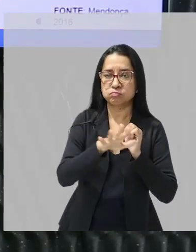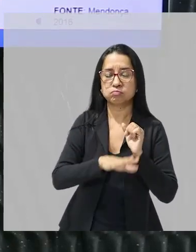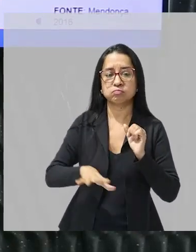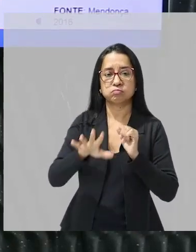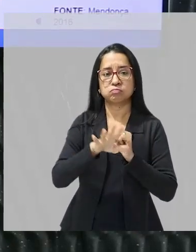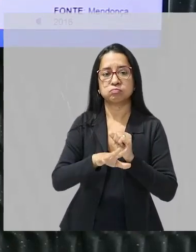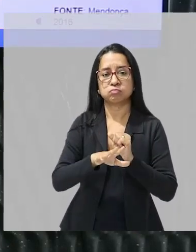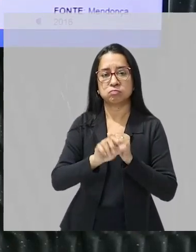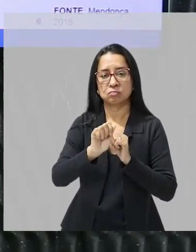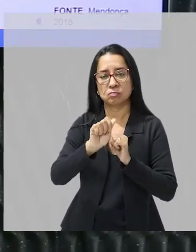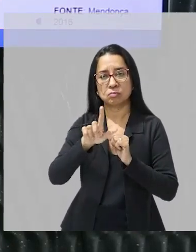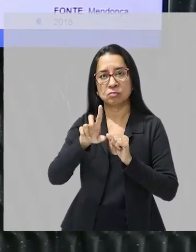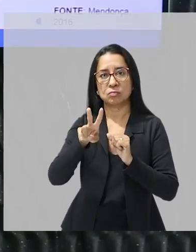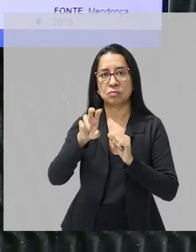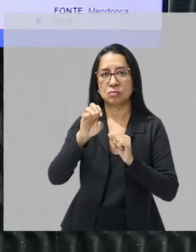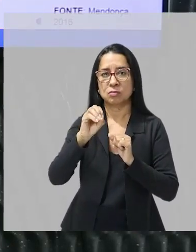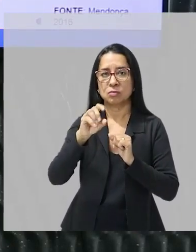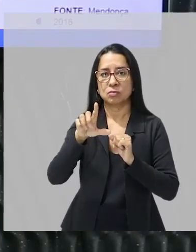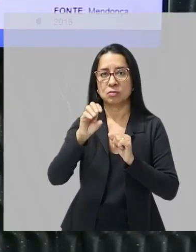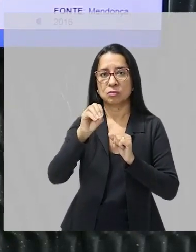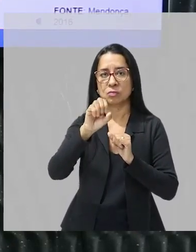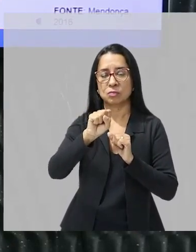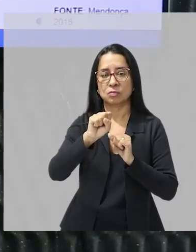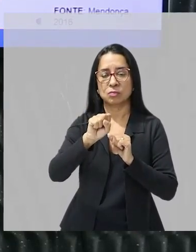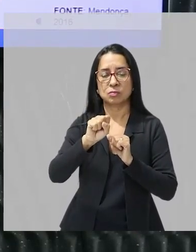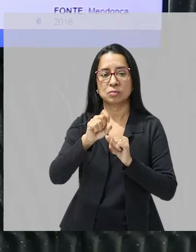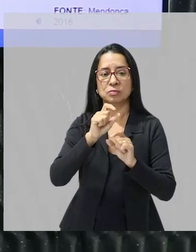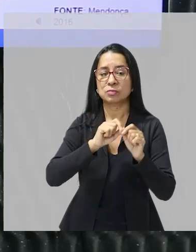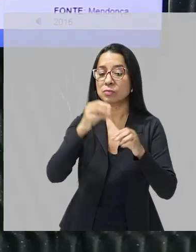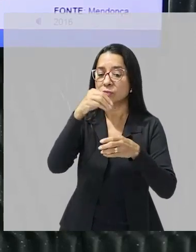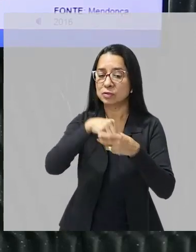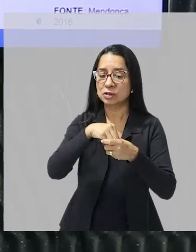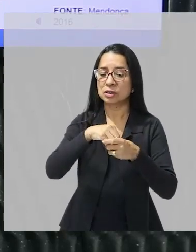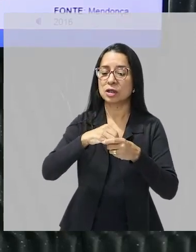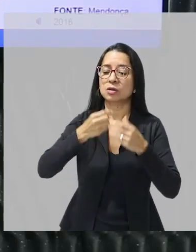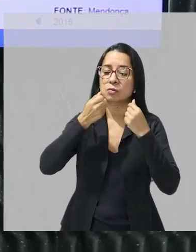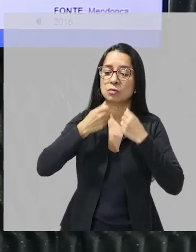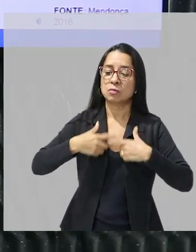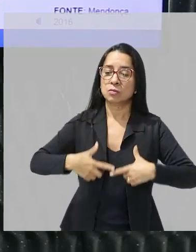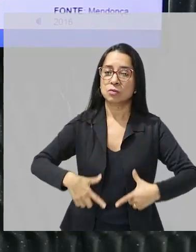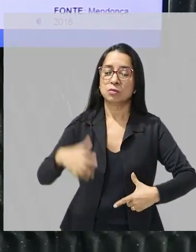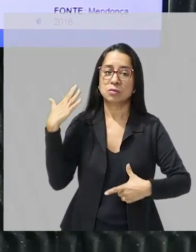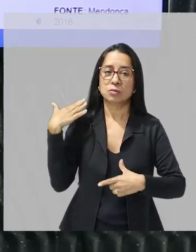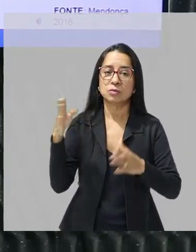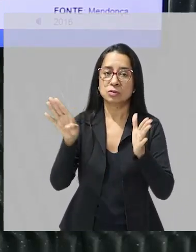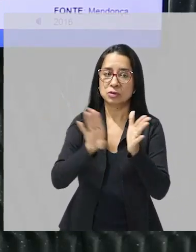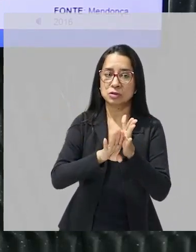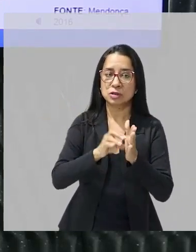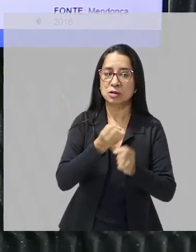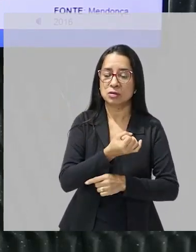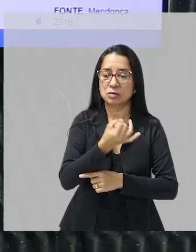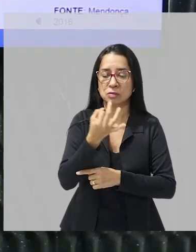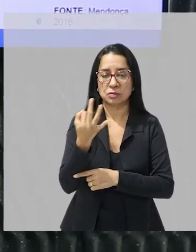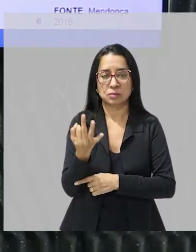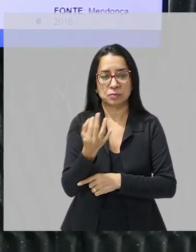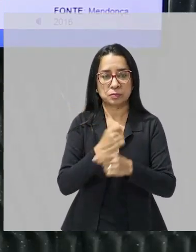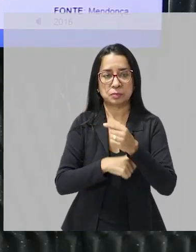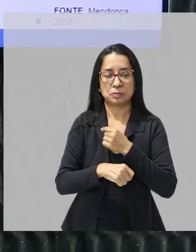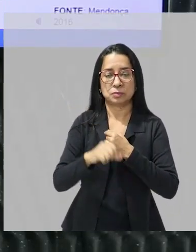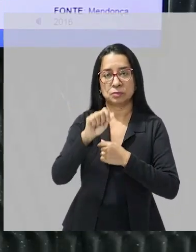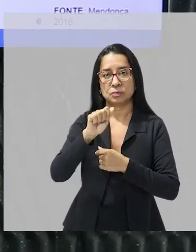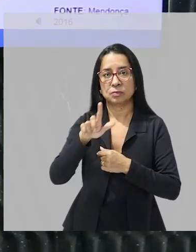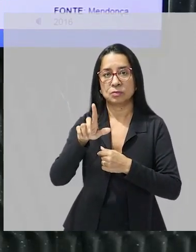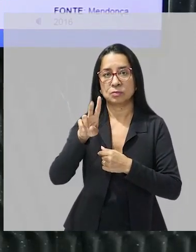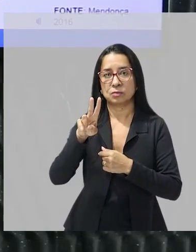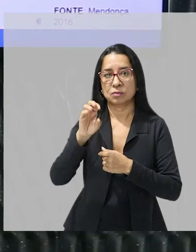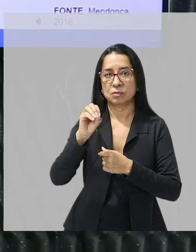de alvéolo dentro dos pulmões que chega a essa quantidade aqui de superfície, tá? Nos alvéolos acontece o que